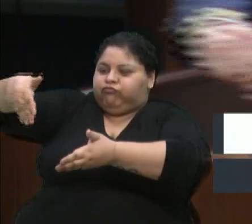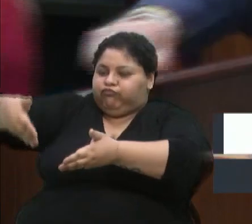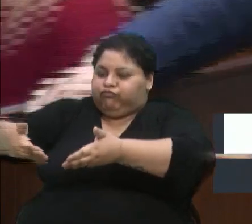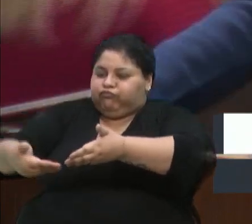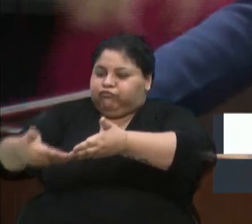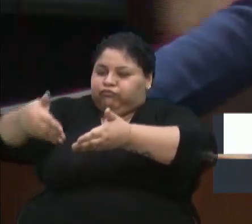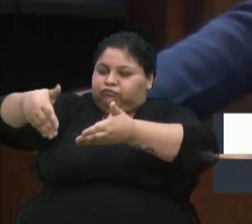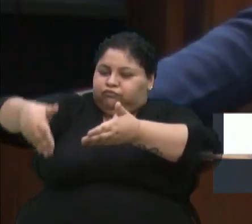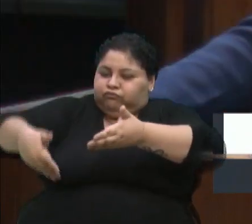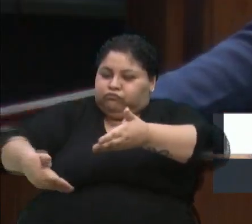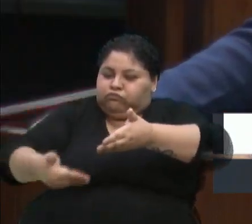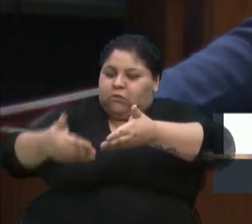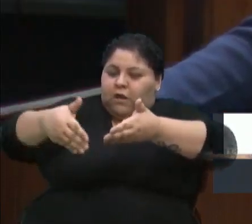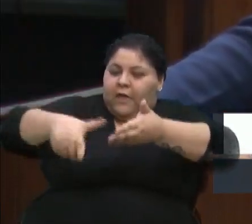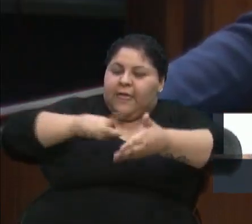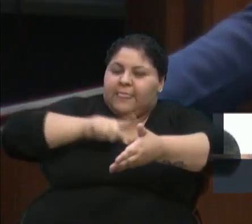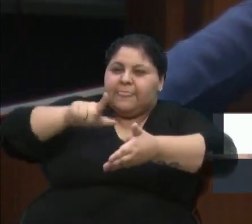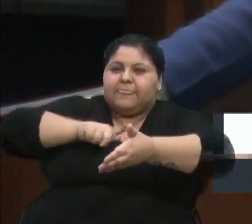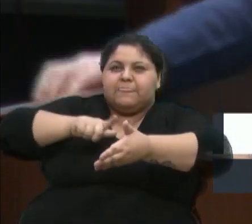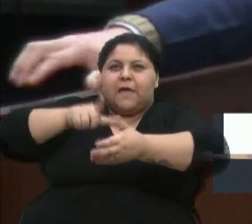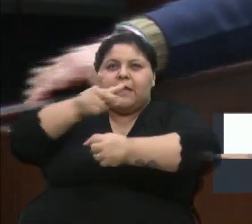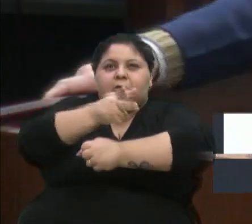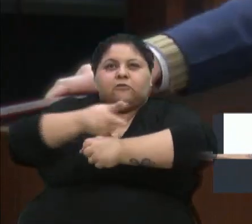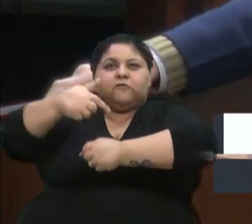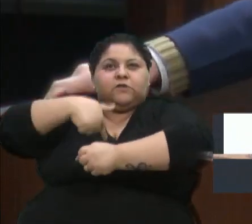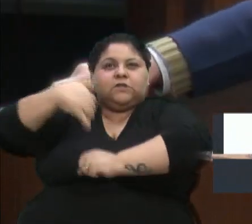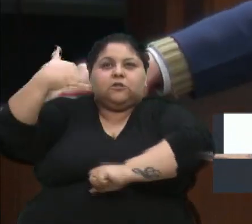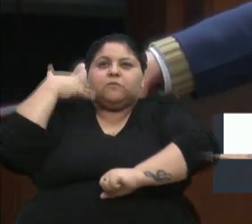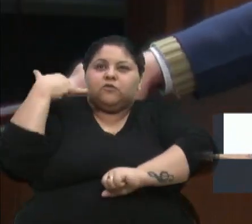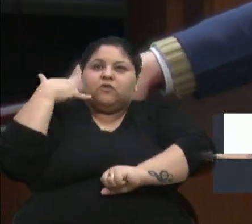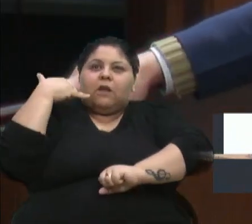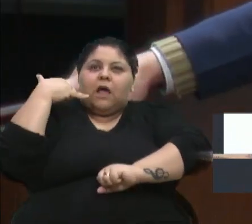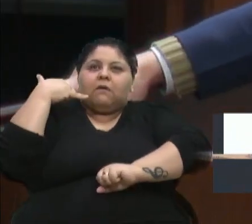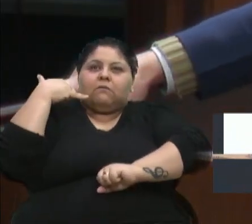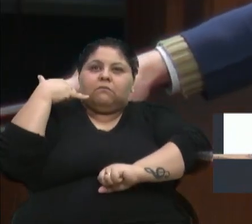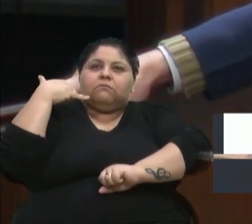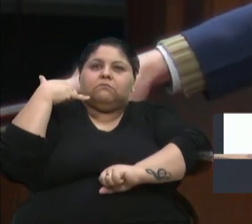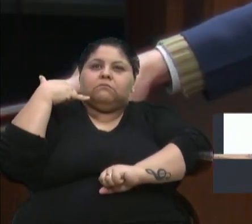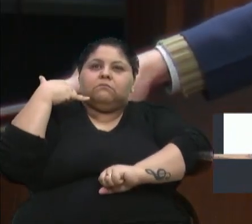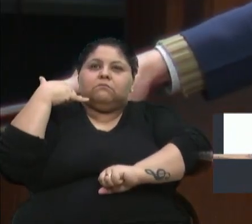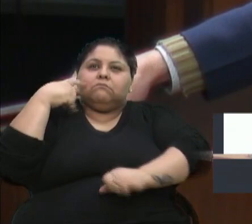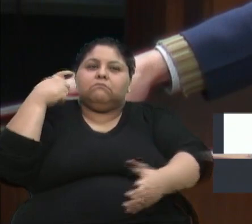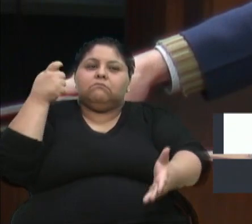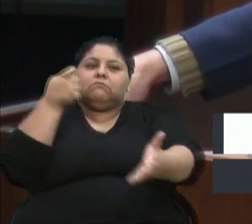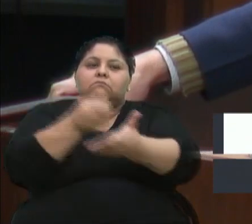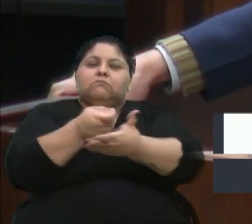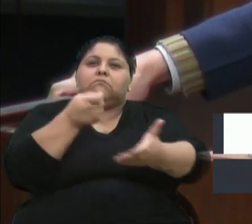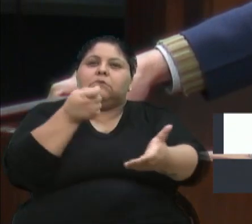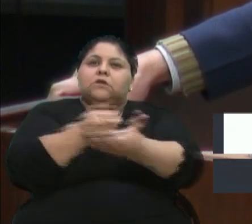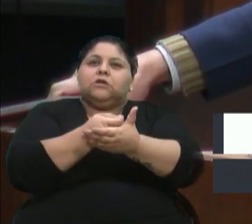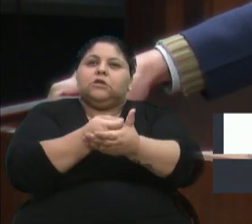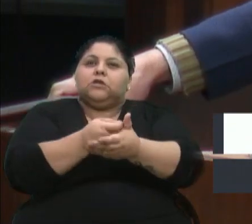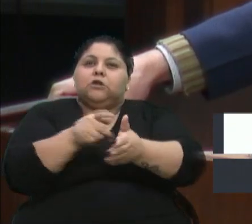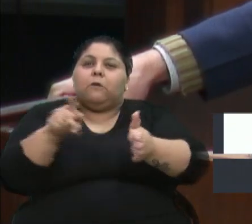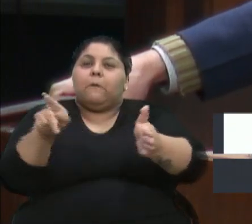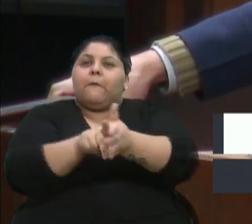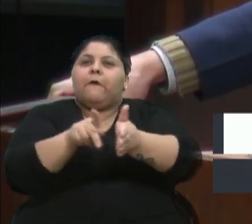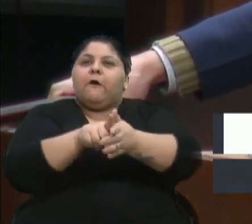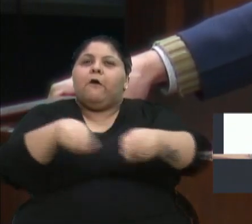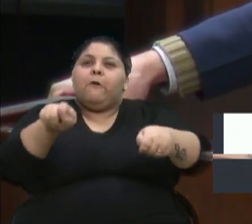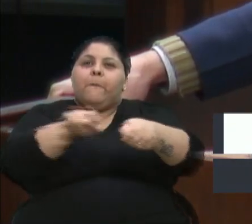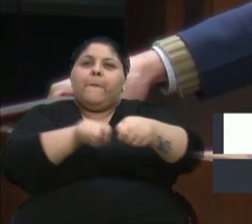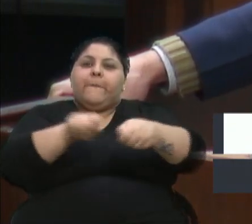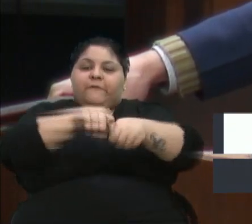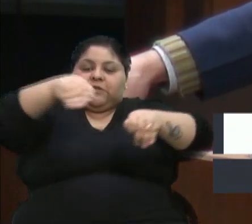vídeos no meu celular, que encaminhei para o secretário. Pagando por conta própria para fazer uma vala na frente